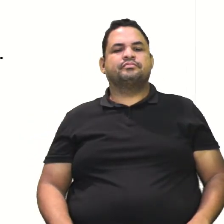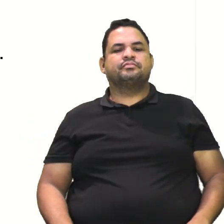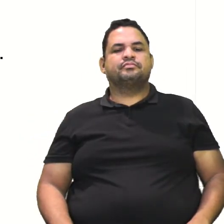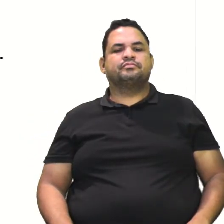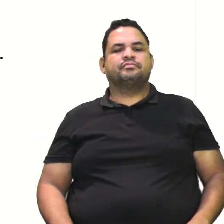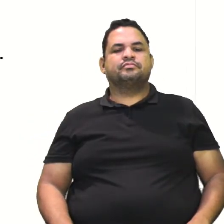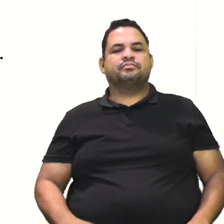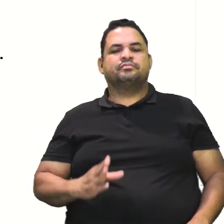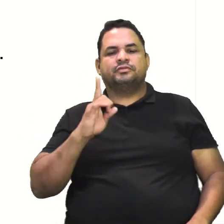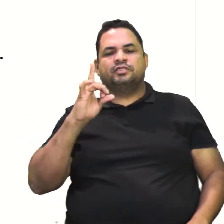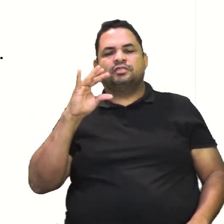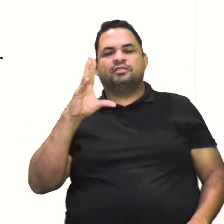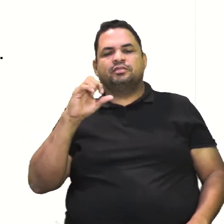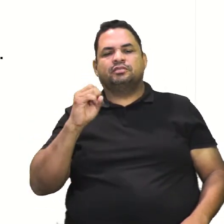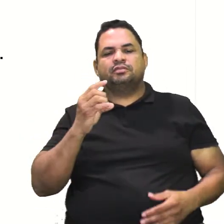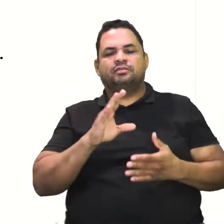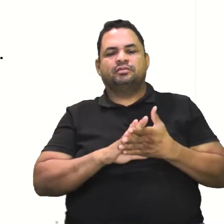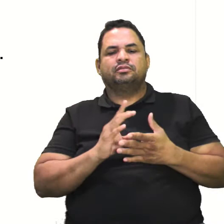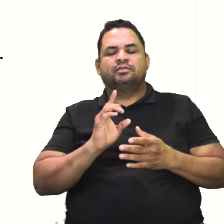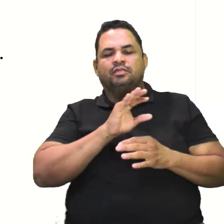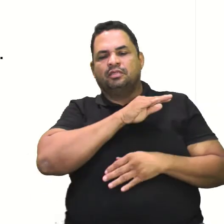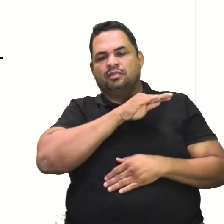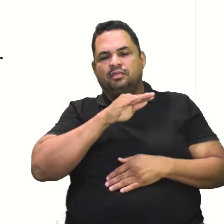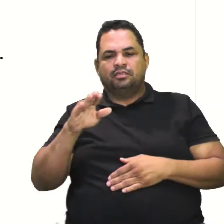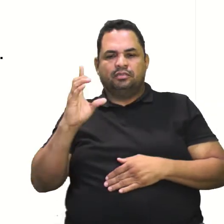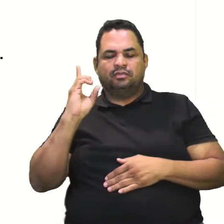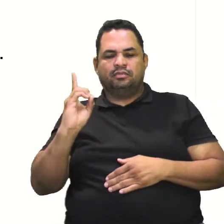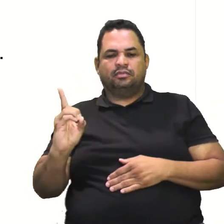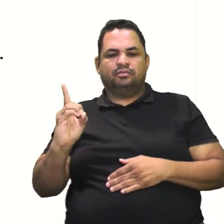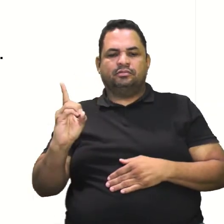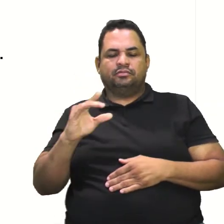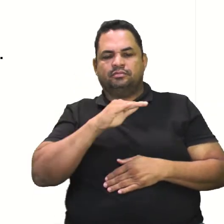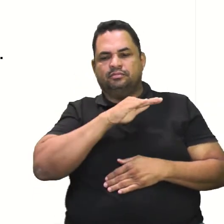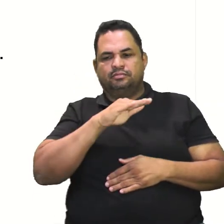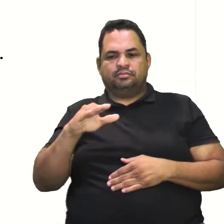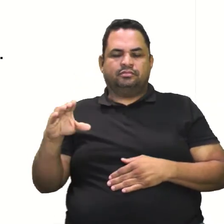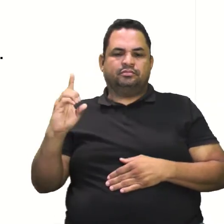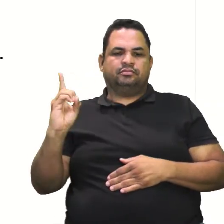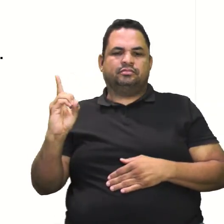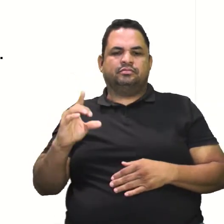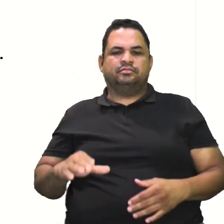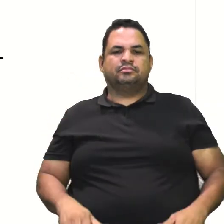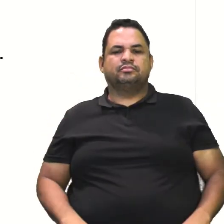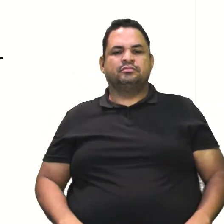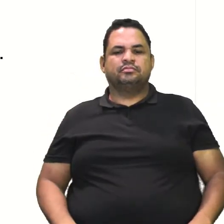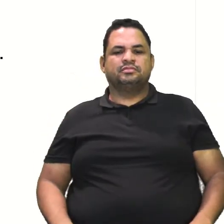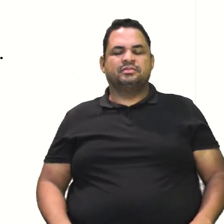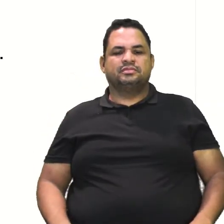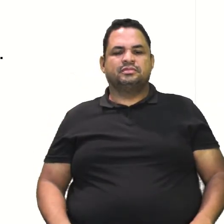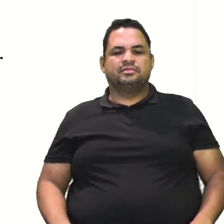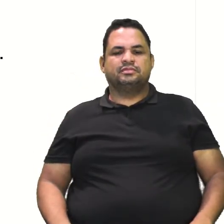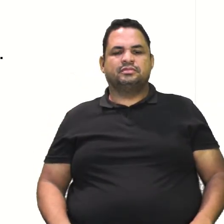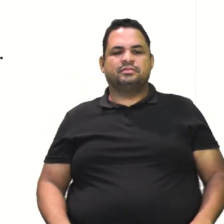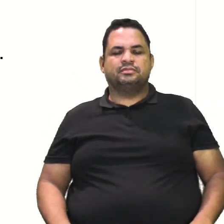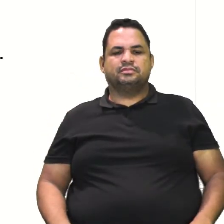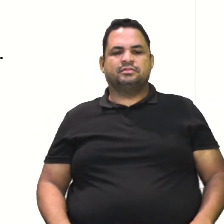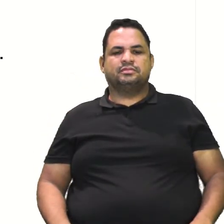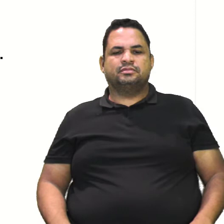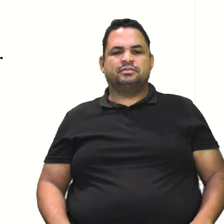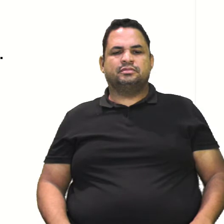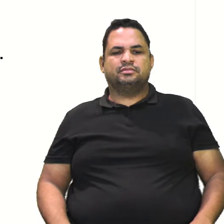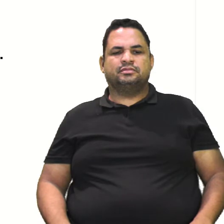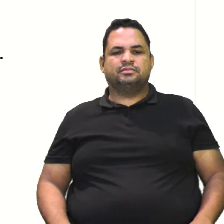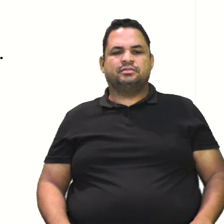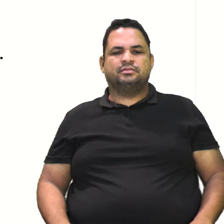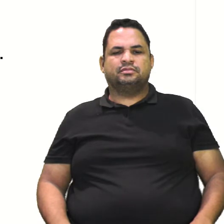é a minha diretriz? É o meu Dzinho, a minha reta, né? Aquela reta que dista do foco.